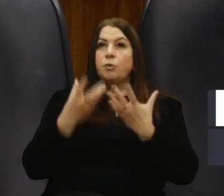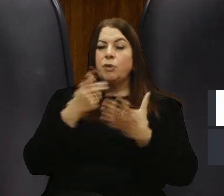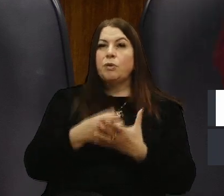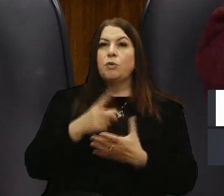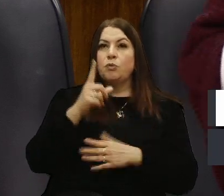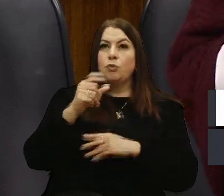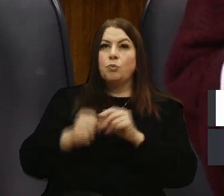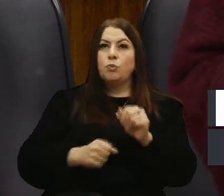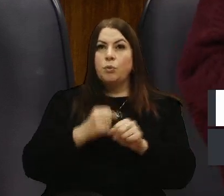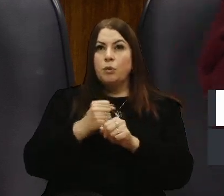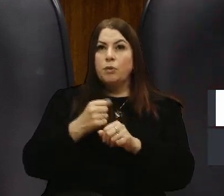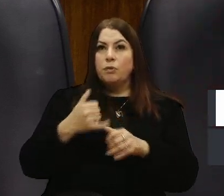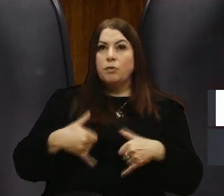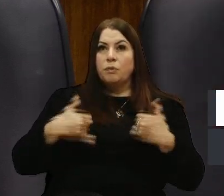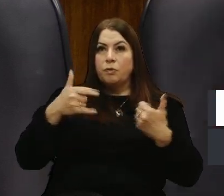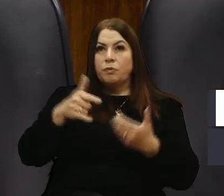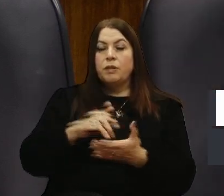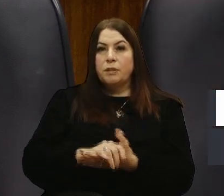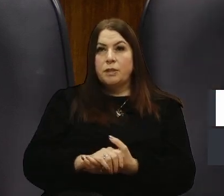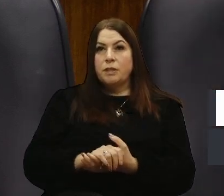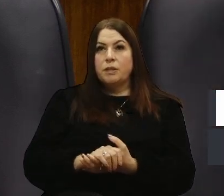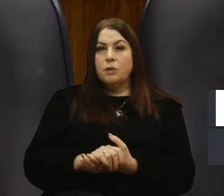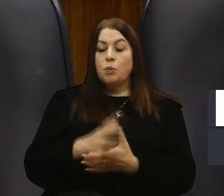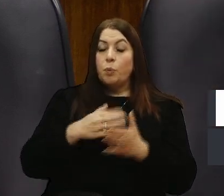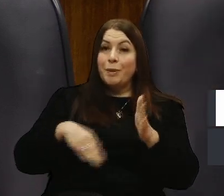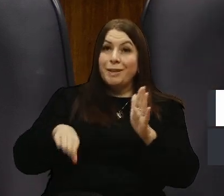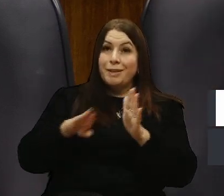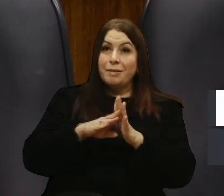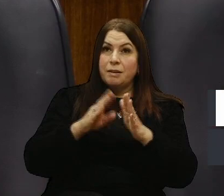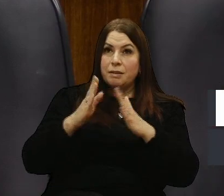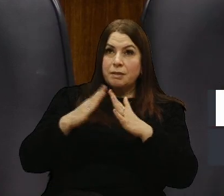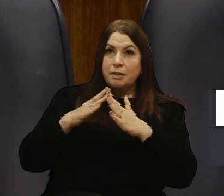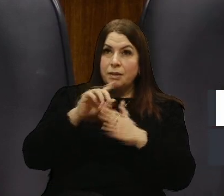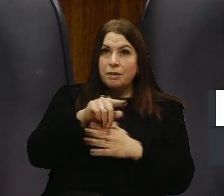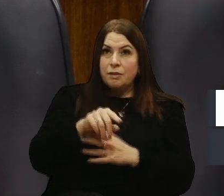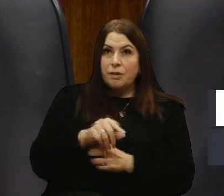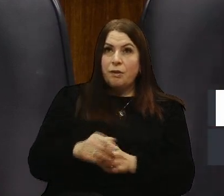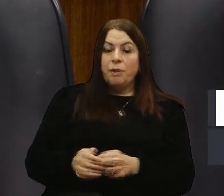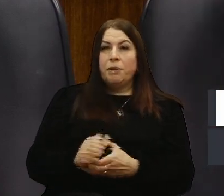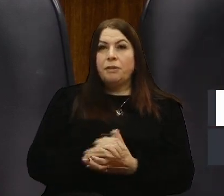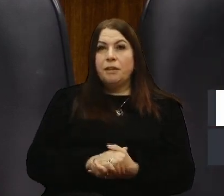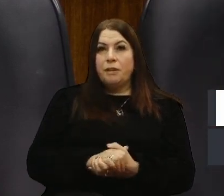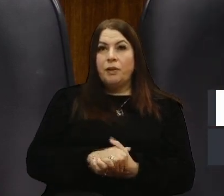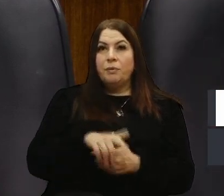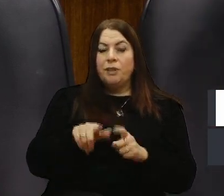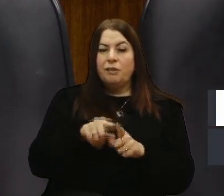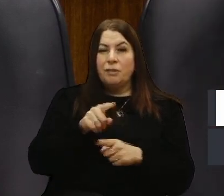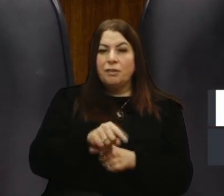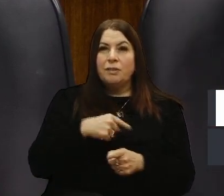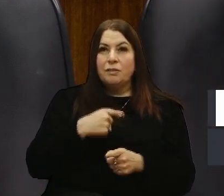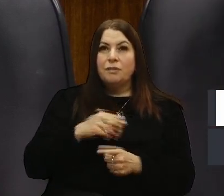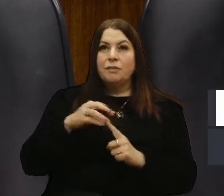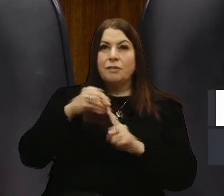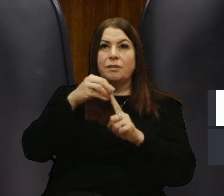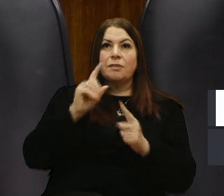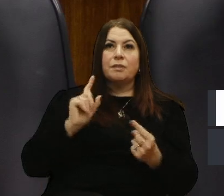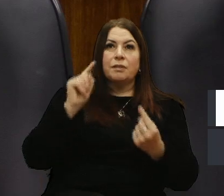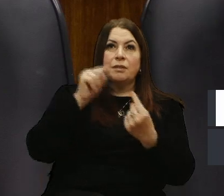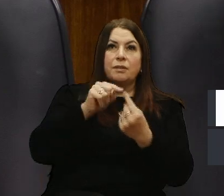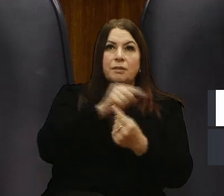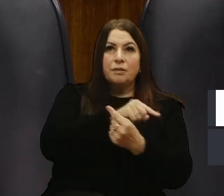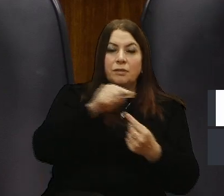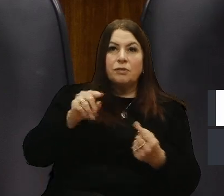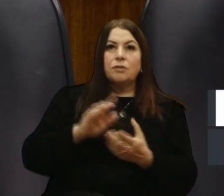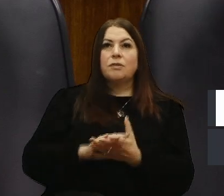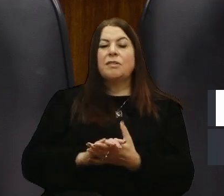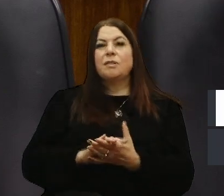1 ano do seu aniversário. Quando eu entrei nessa casa legislativa, um dos meus principais objetivos era